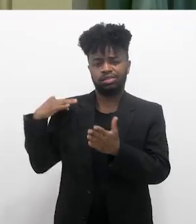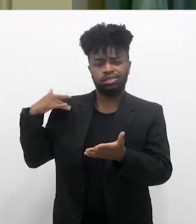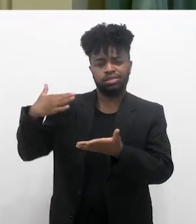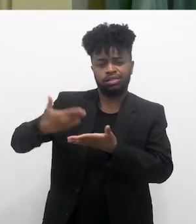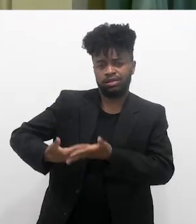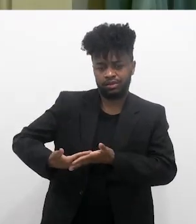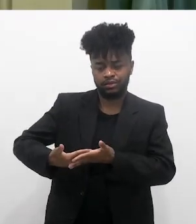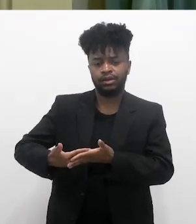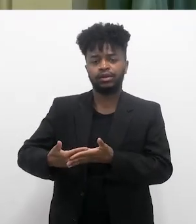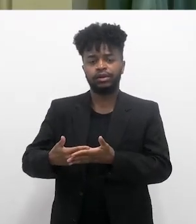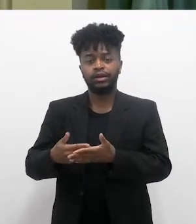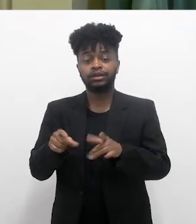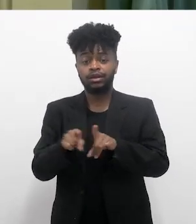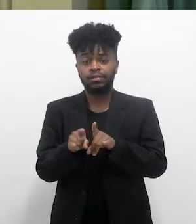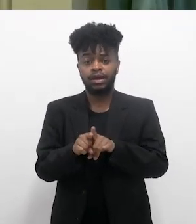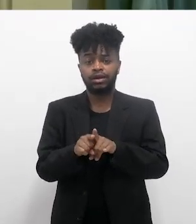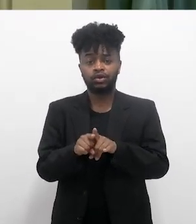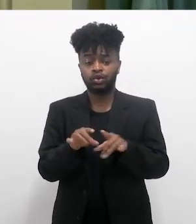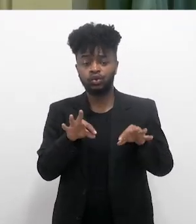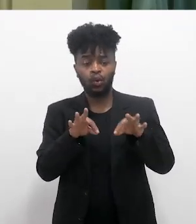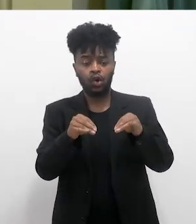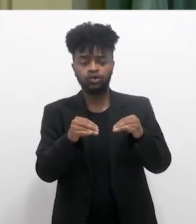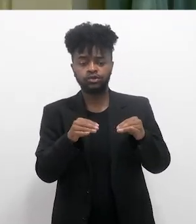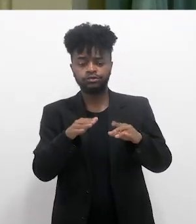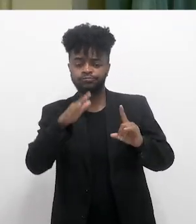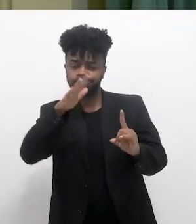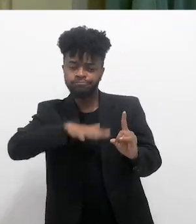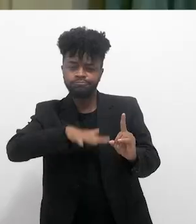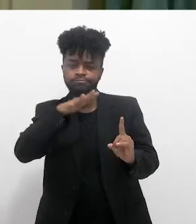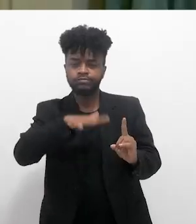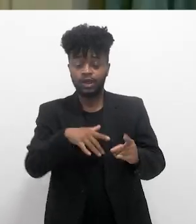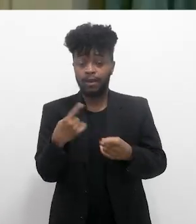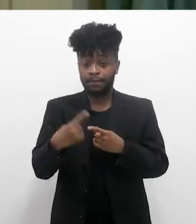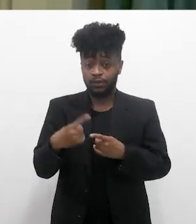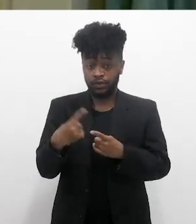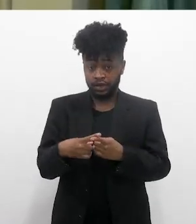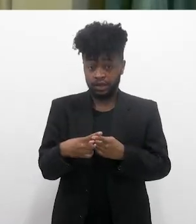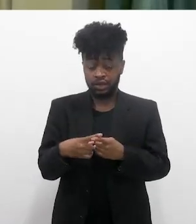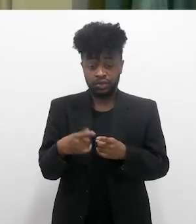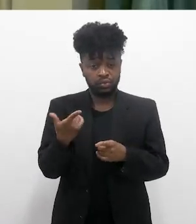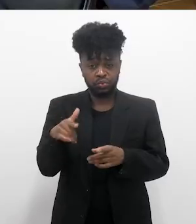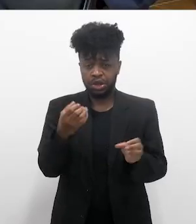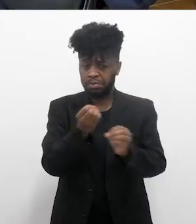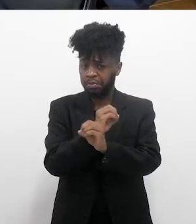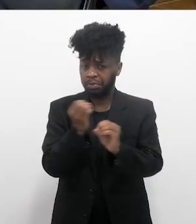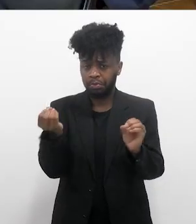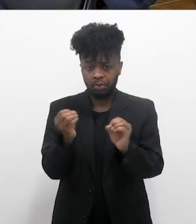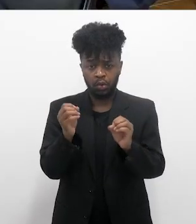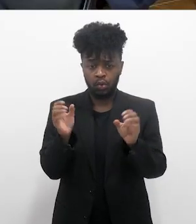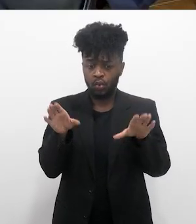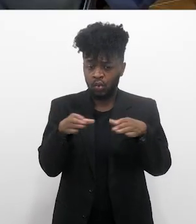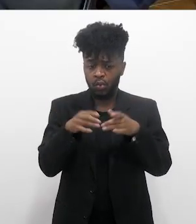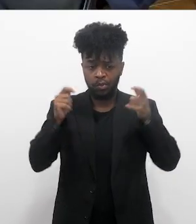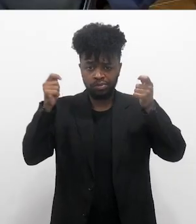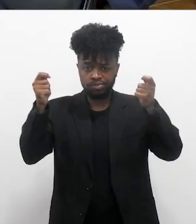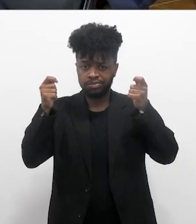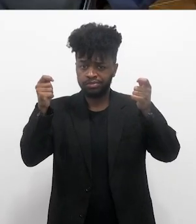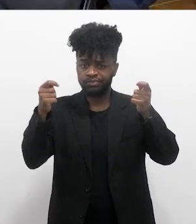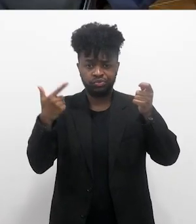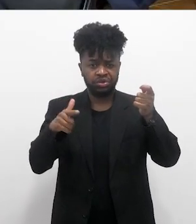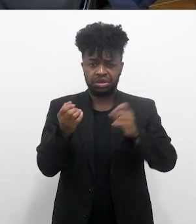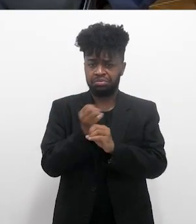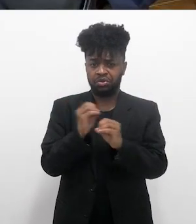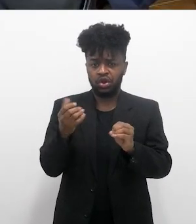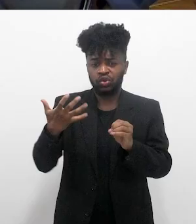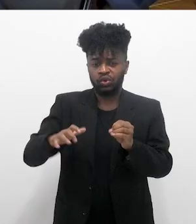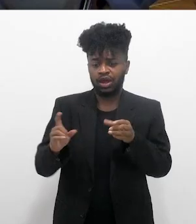e ídolo de todos os clubes. Verdade. Porque não tem nenhuma torcida que não gostaria de estar com ele,